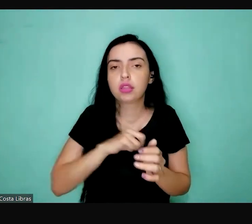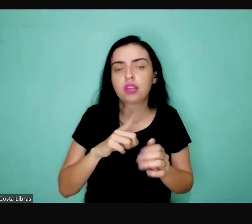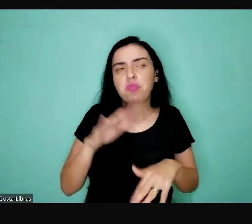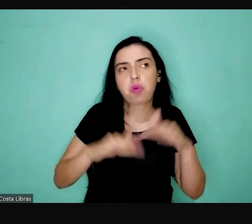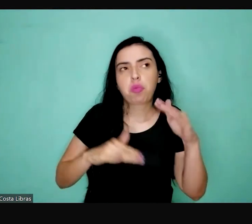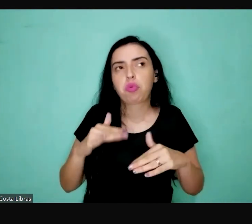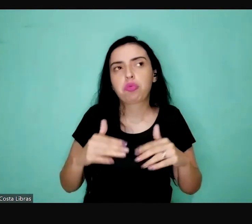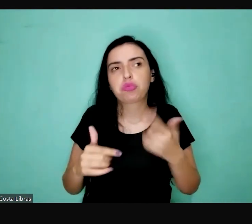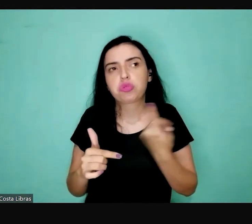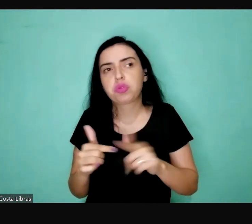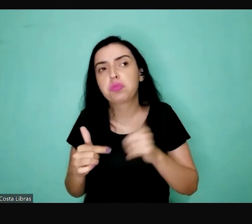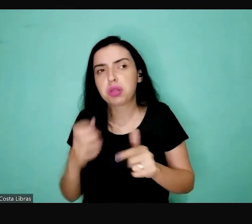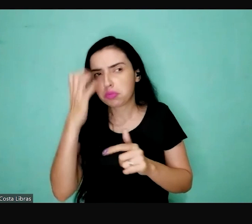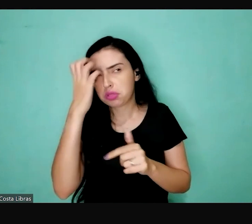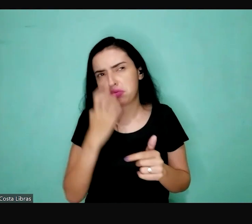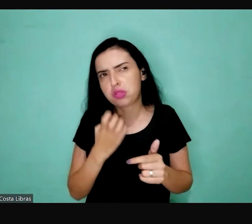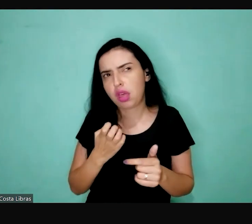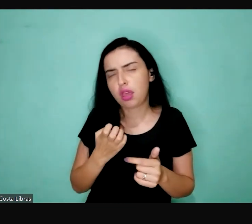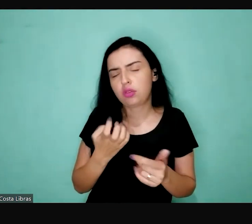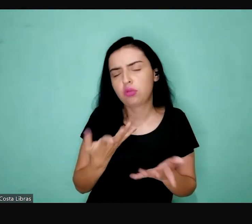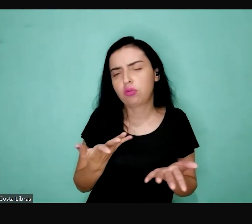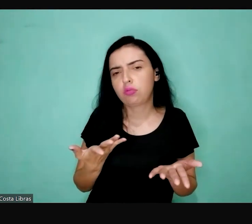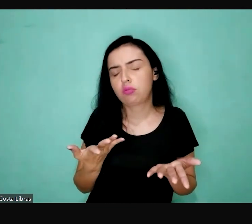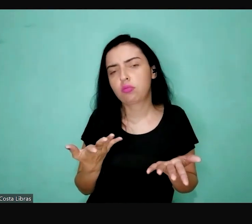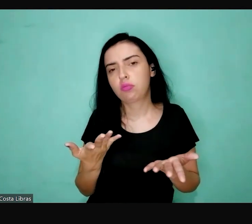problemas sérios de, eh,